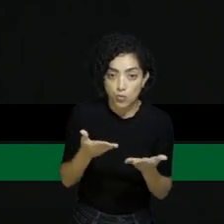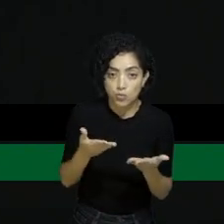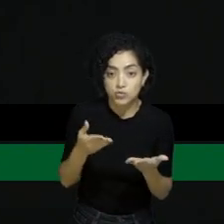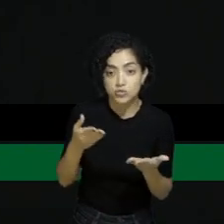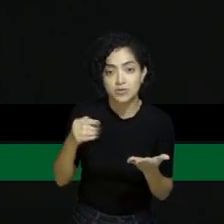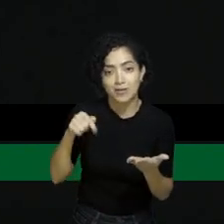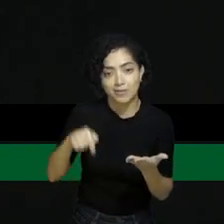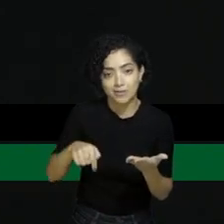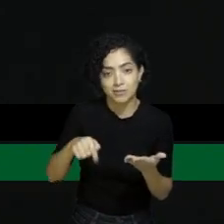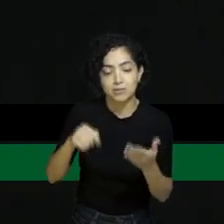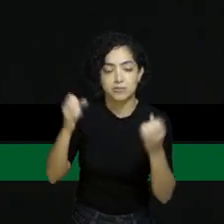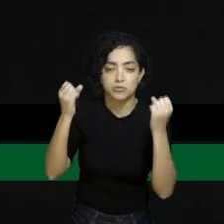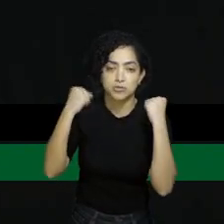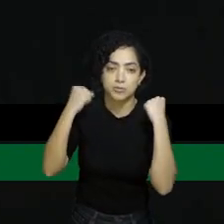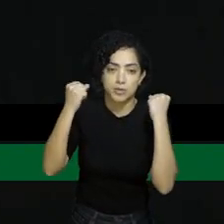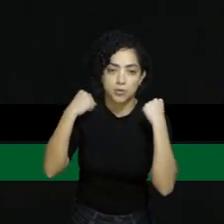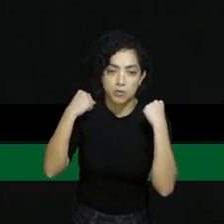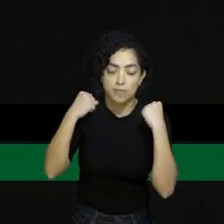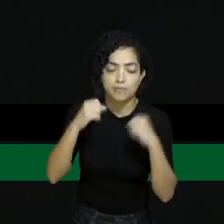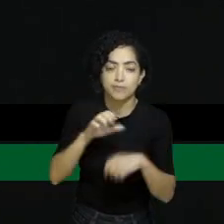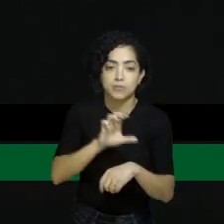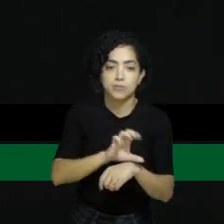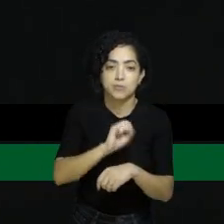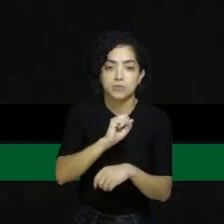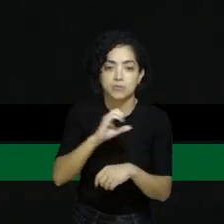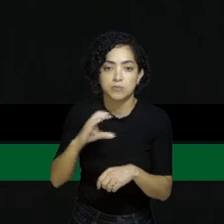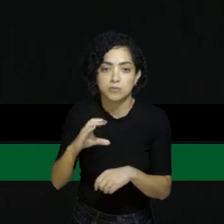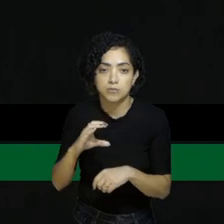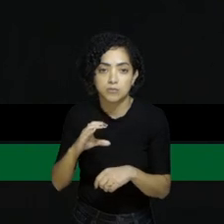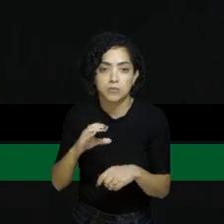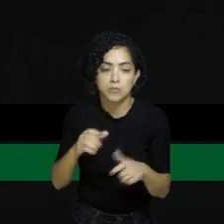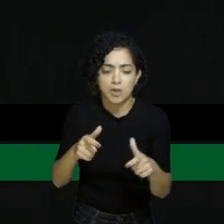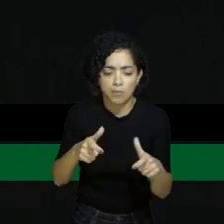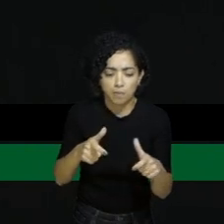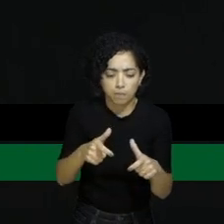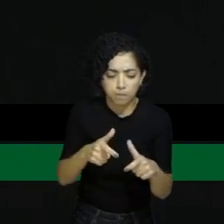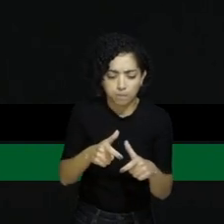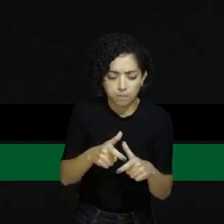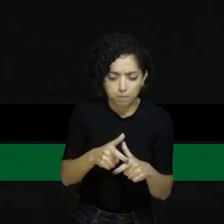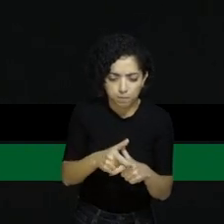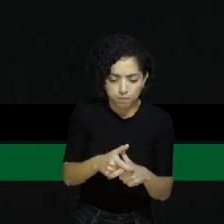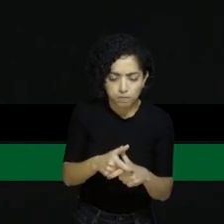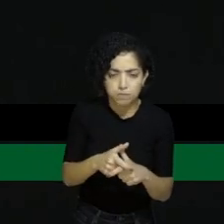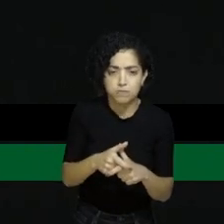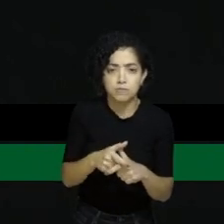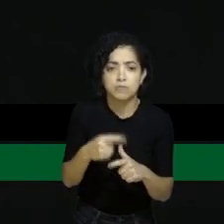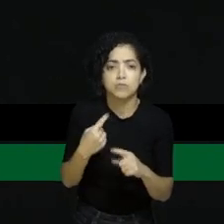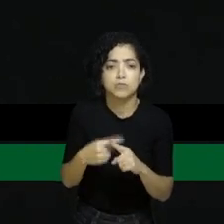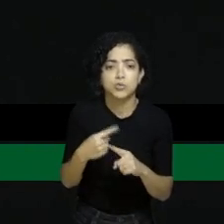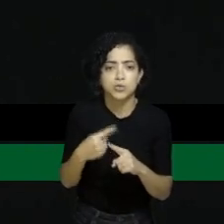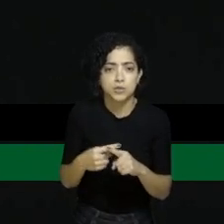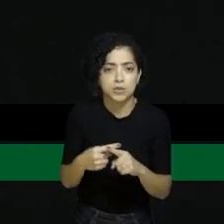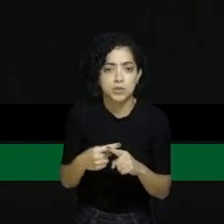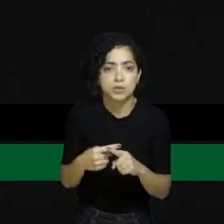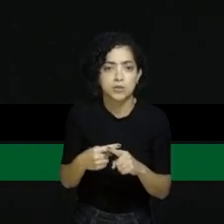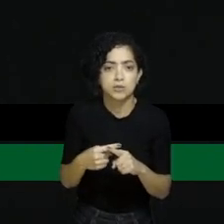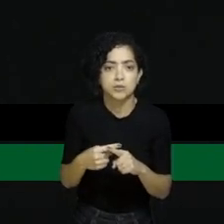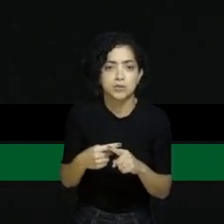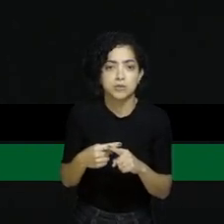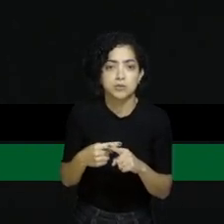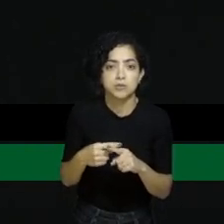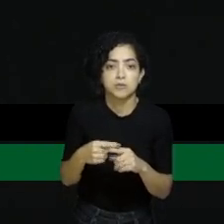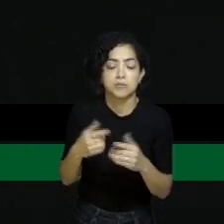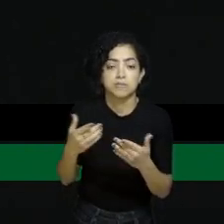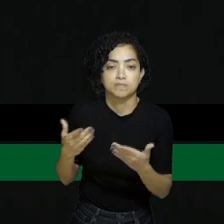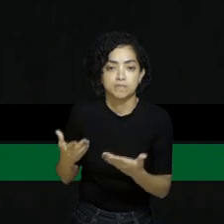Chapecó. Santa Catarina está ficando cada vez menor, e ela está ficando menor porque o parlamento se agiganta diante